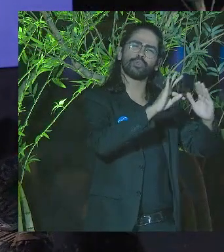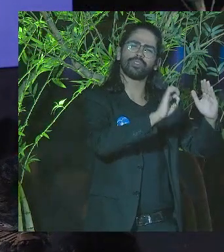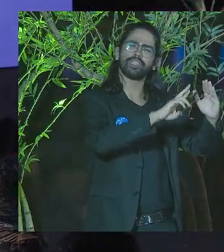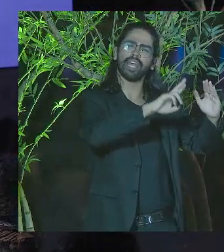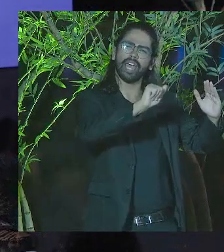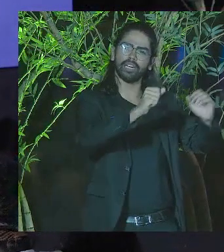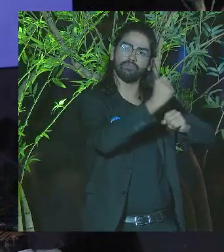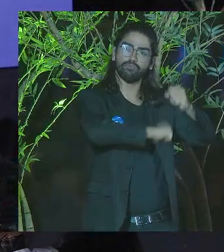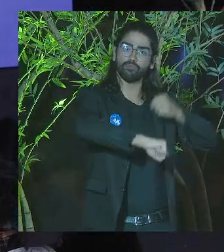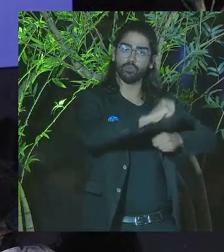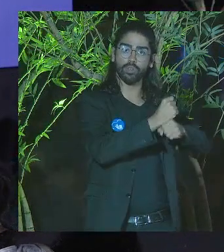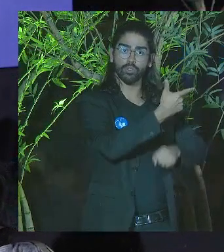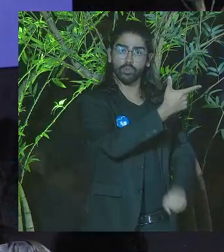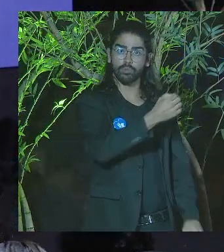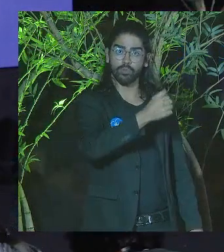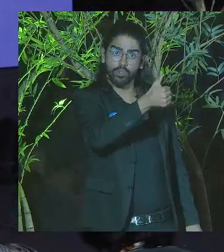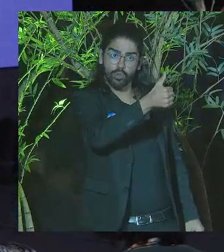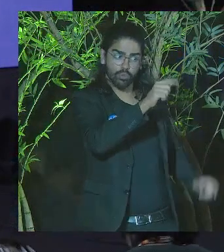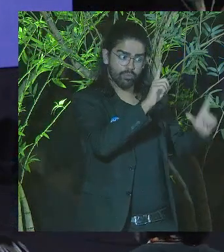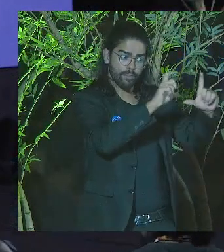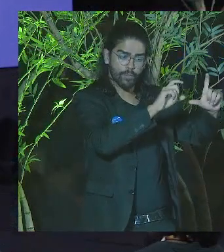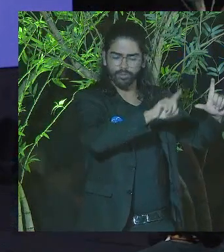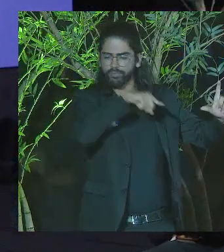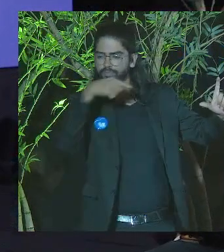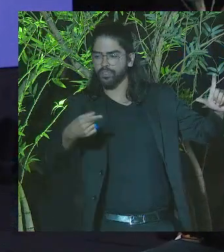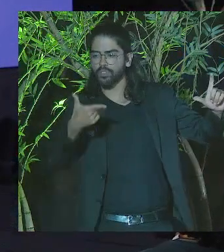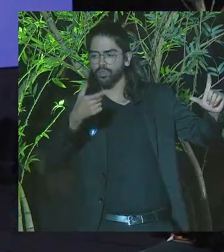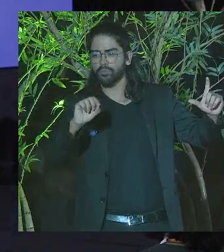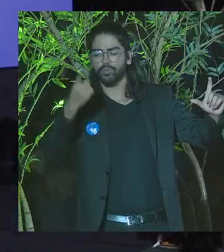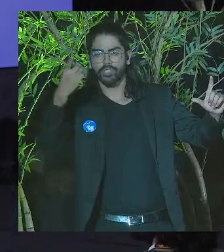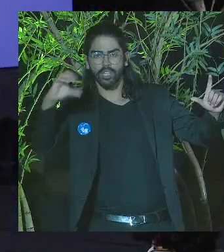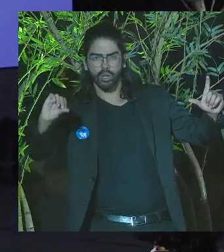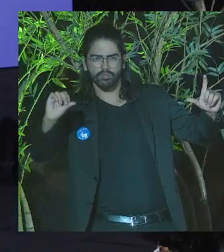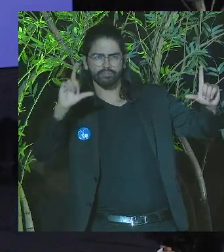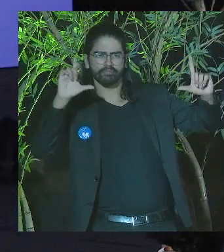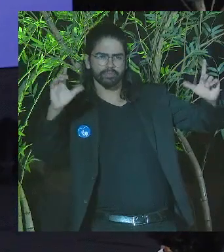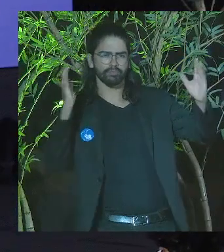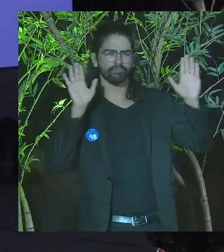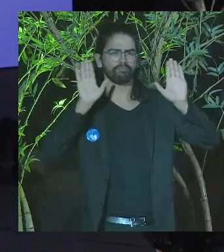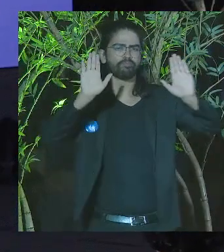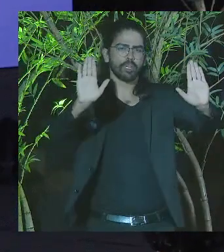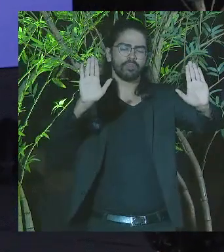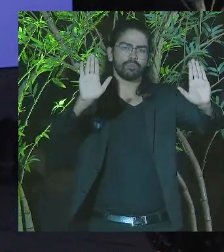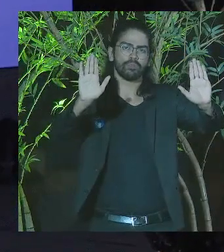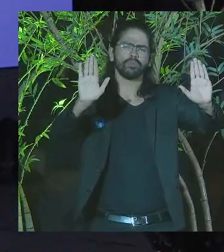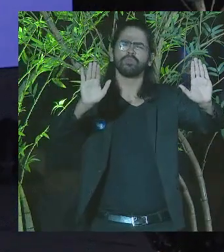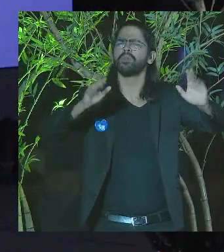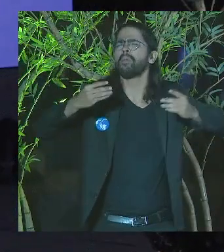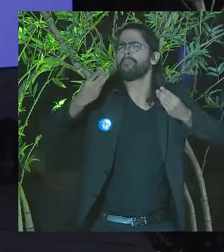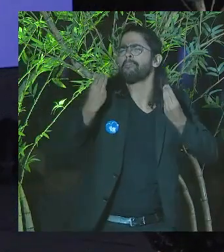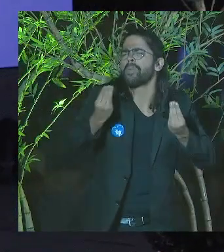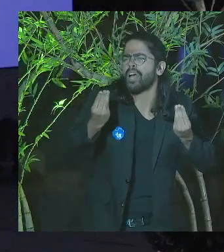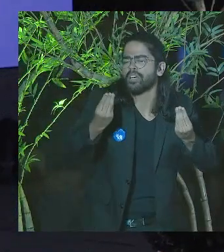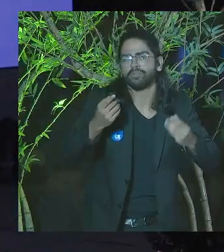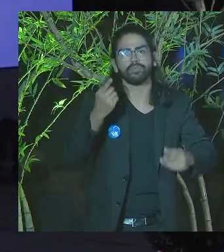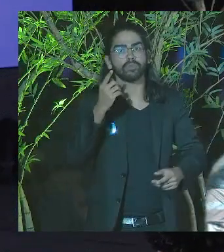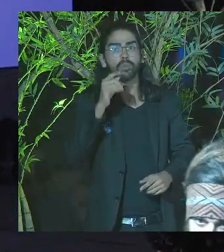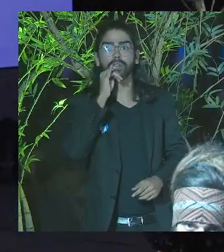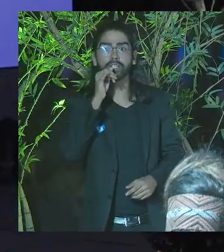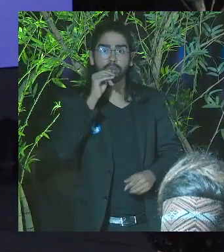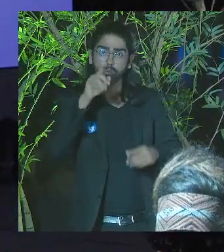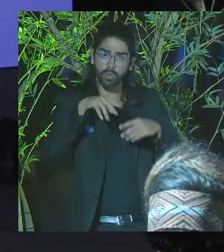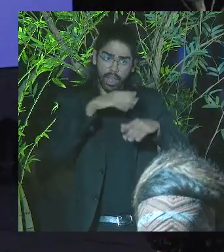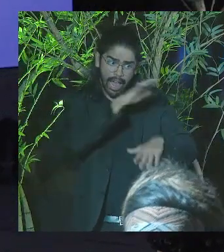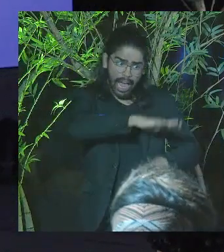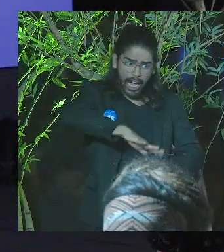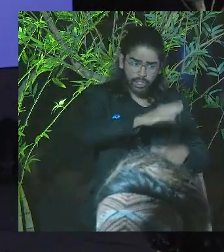2001, e aqui é a cena de 2019. Por que eu estou trazendo isso? Porque, ao receber um espaço como